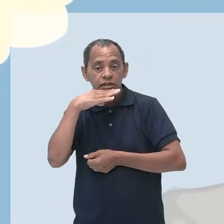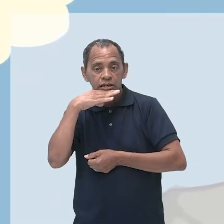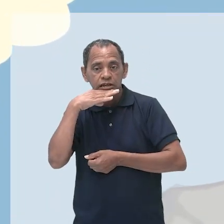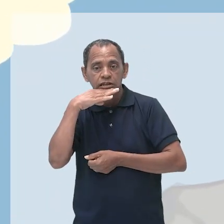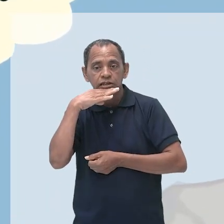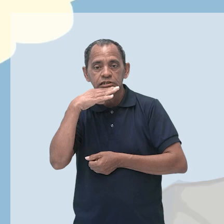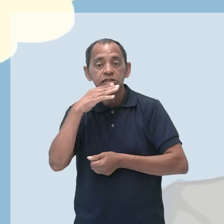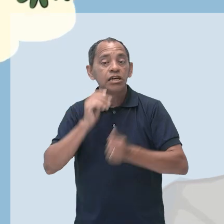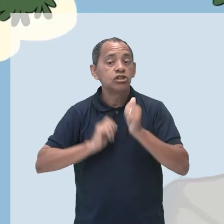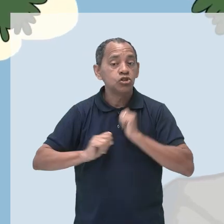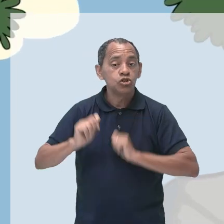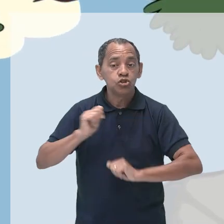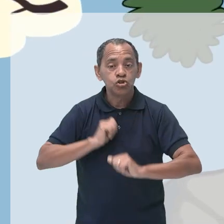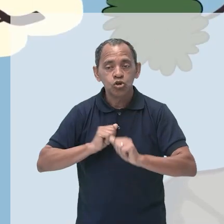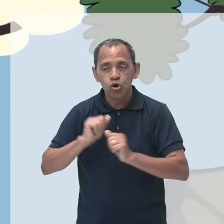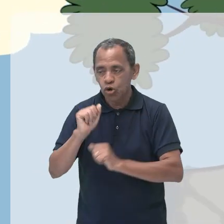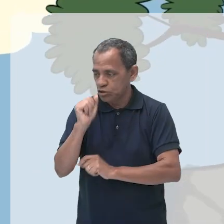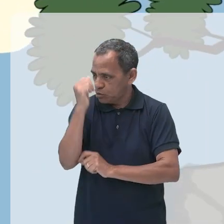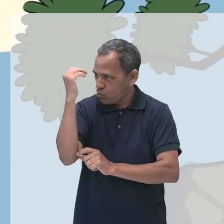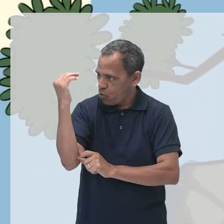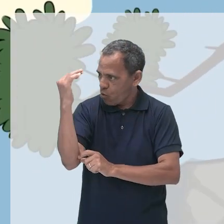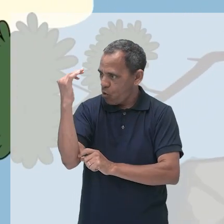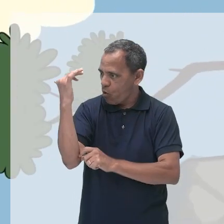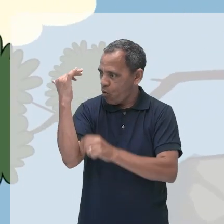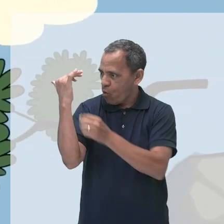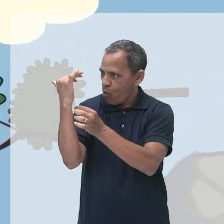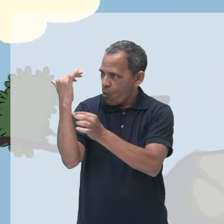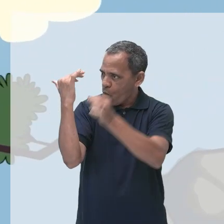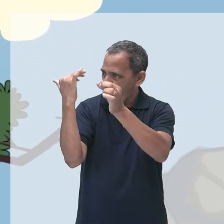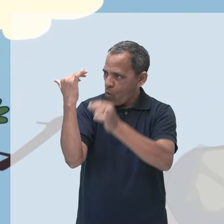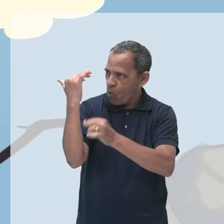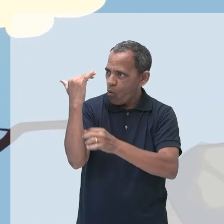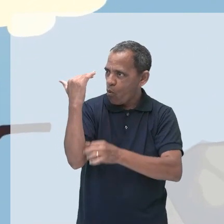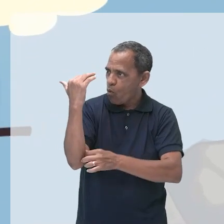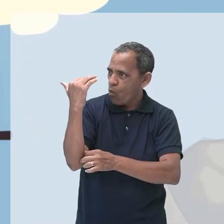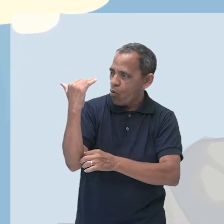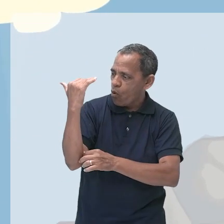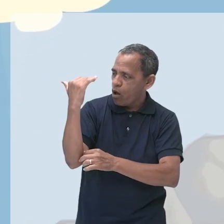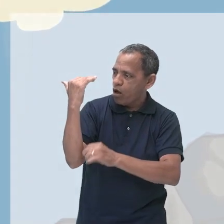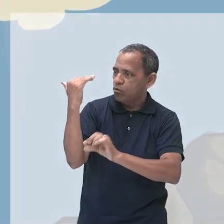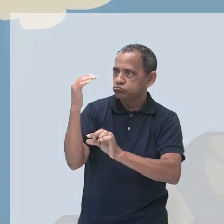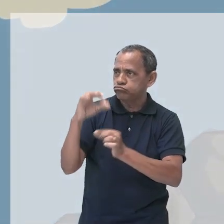ambiciosas alcançam seu sonho de céu no espelho do rio.